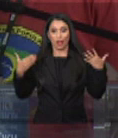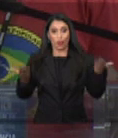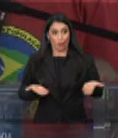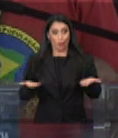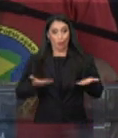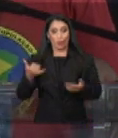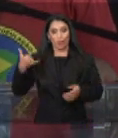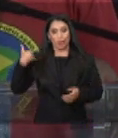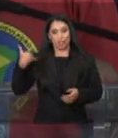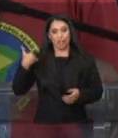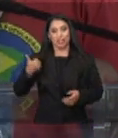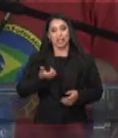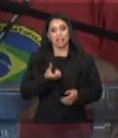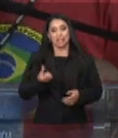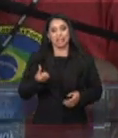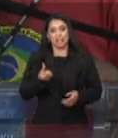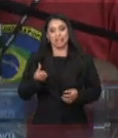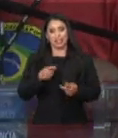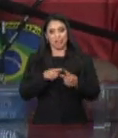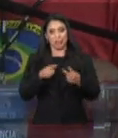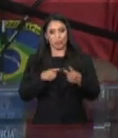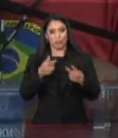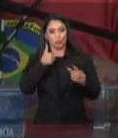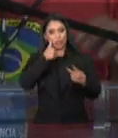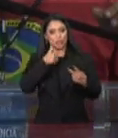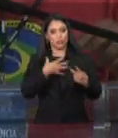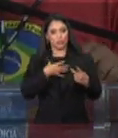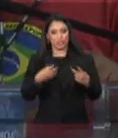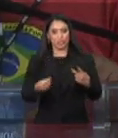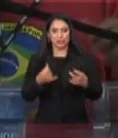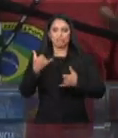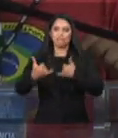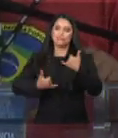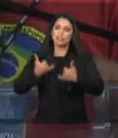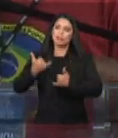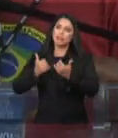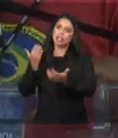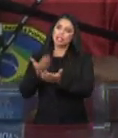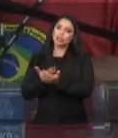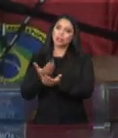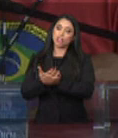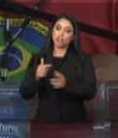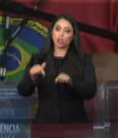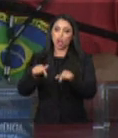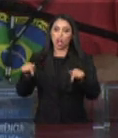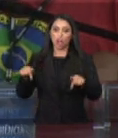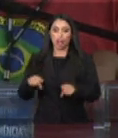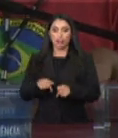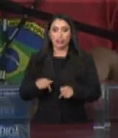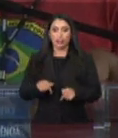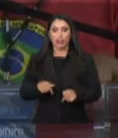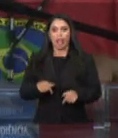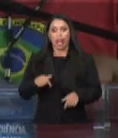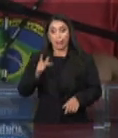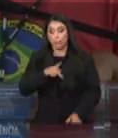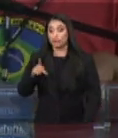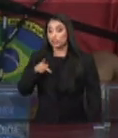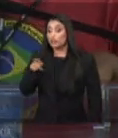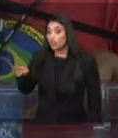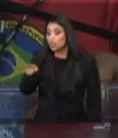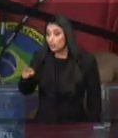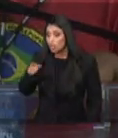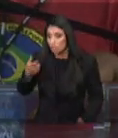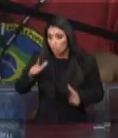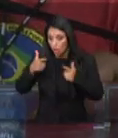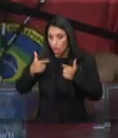anos é uma Maria Beatriz Tenho duas filhas e minha filha tava brincando na escola na sala de aula A professora falou Maria Beatriz Se você não